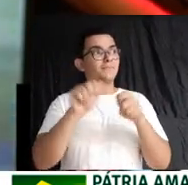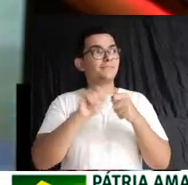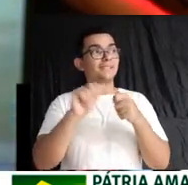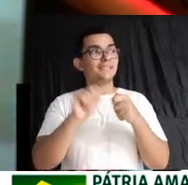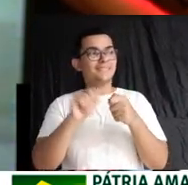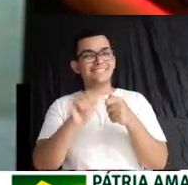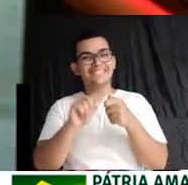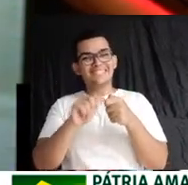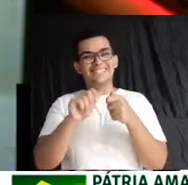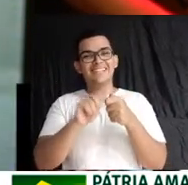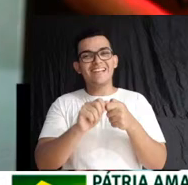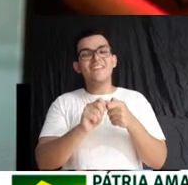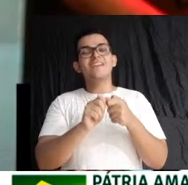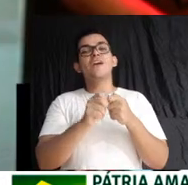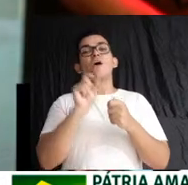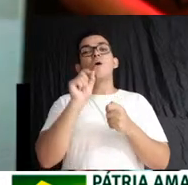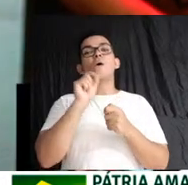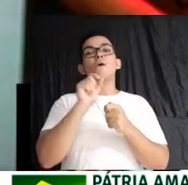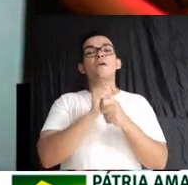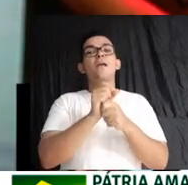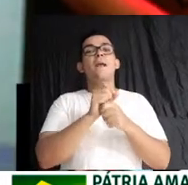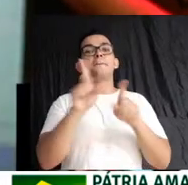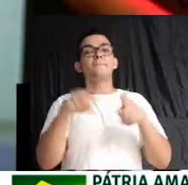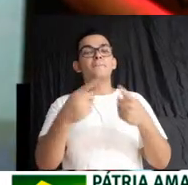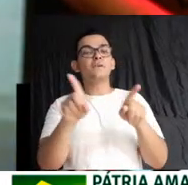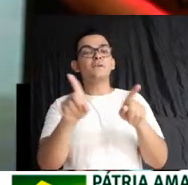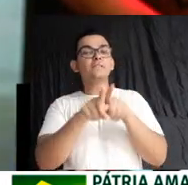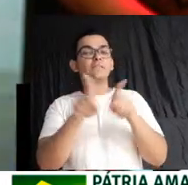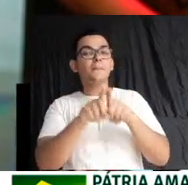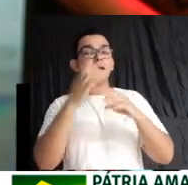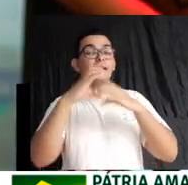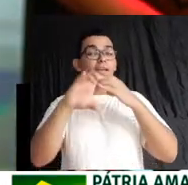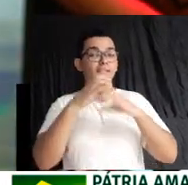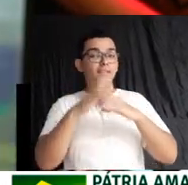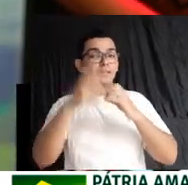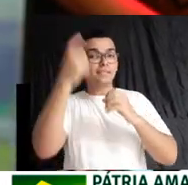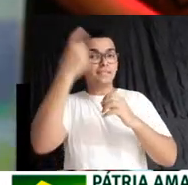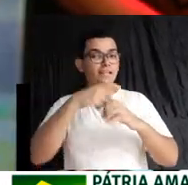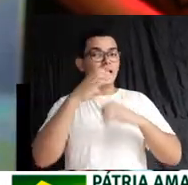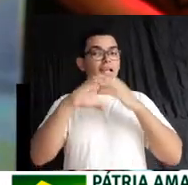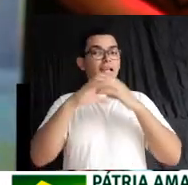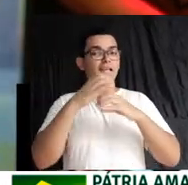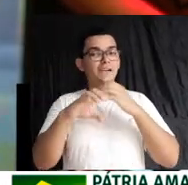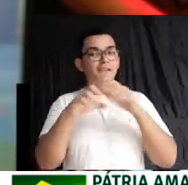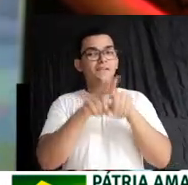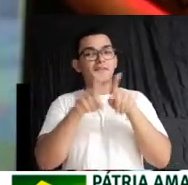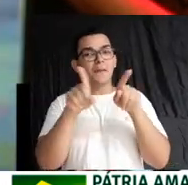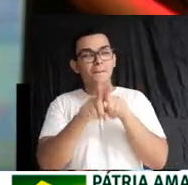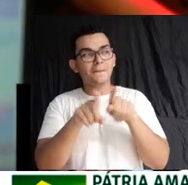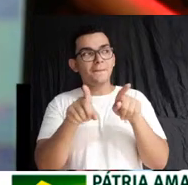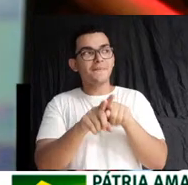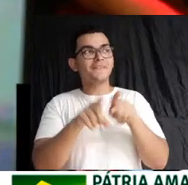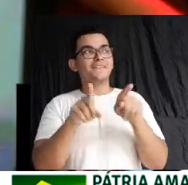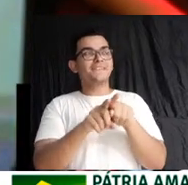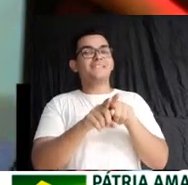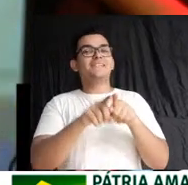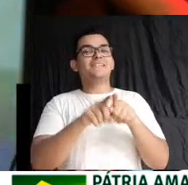comigo sempre que eu preciso, um cara massa, viu? O cara canta pra caramba, tá escondido por aí, mas canta pra caramba,